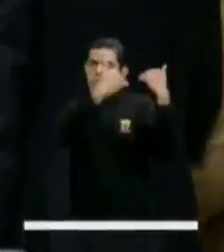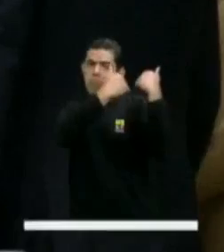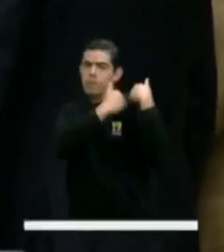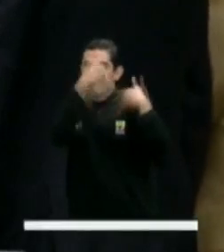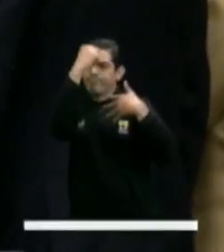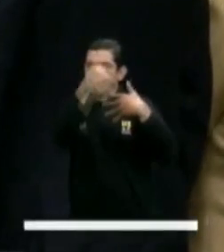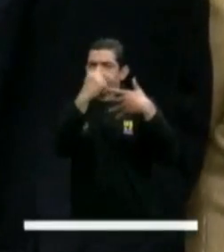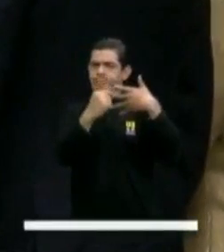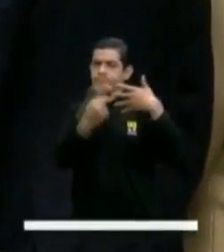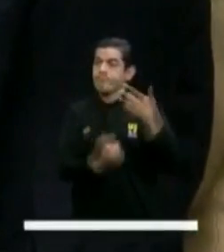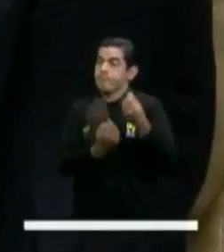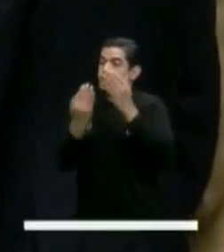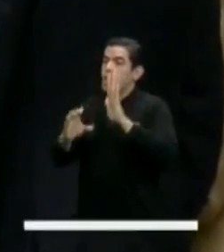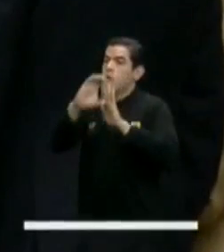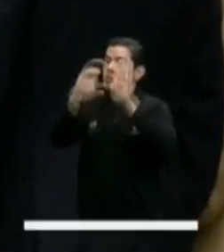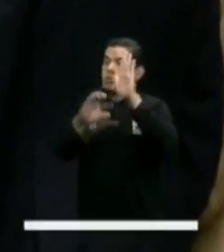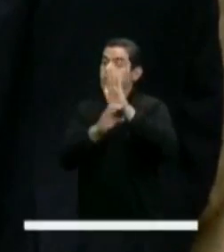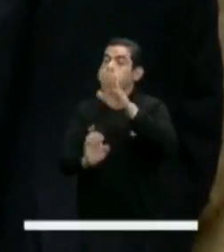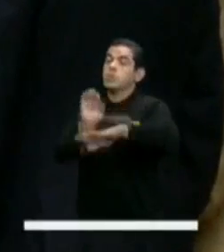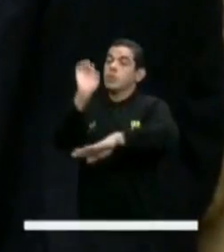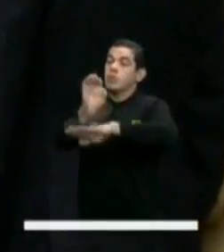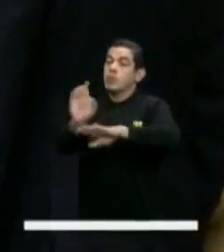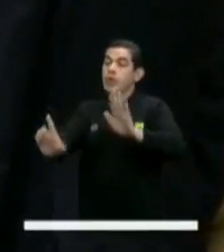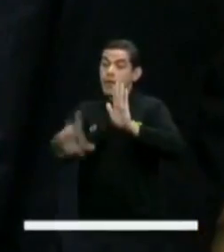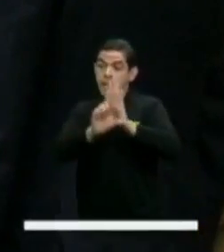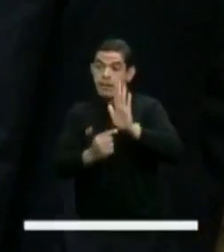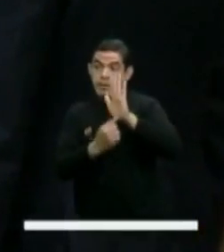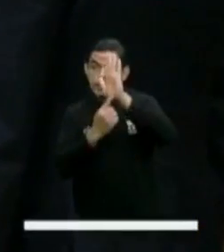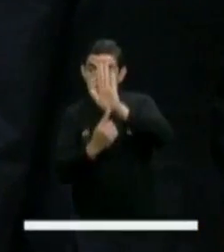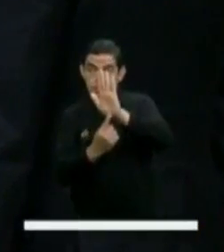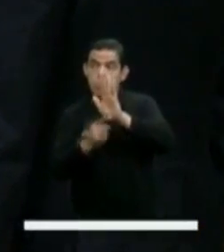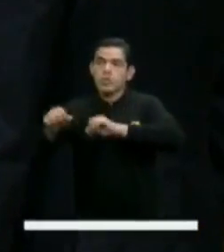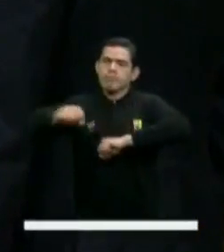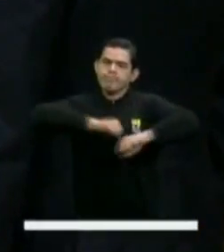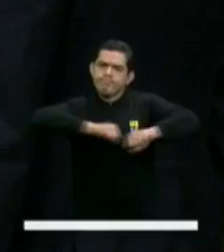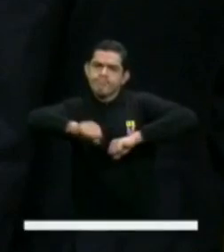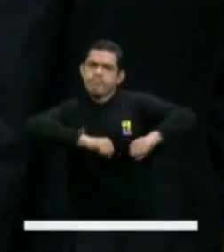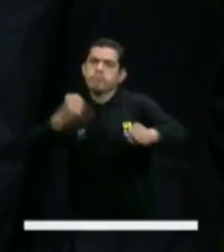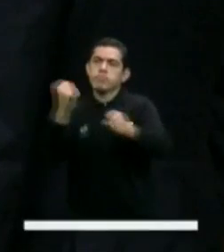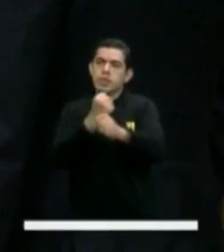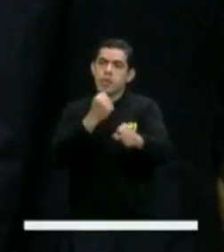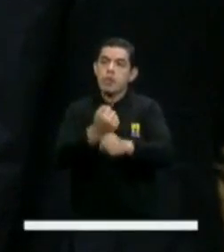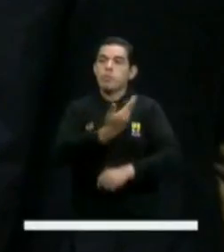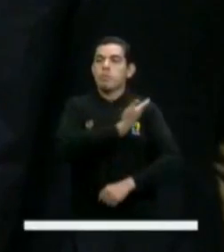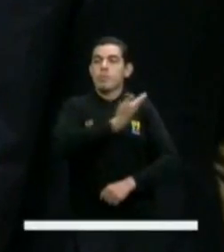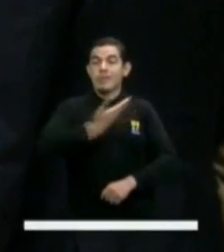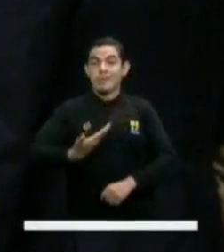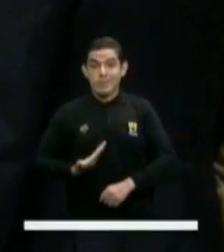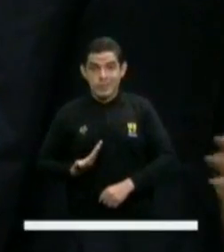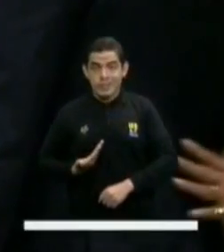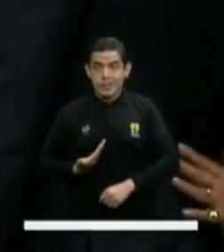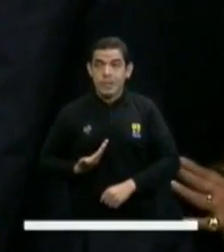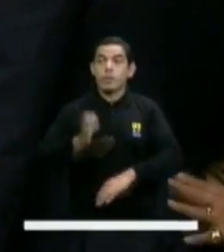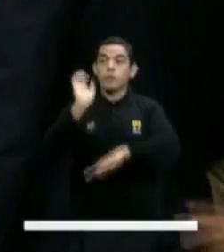o juramento foi feito pela presidente da assembleia nacional Guadalupe Yuri que também entregou a laço a faixa presidencial